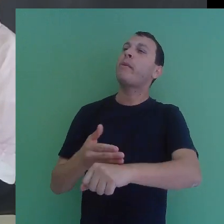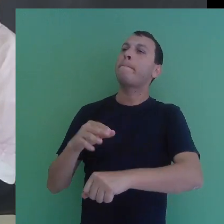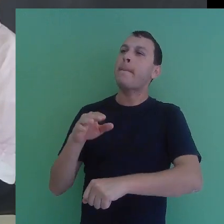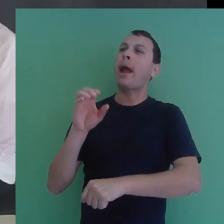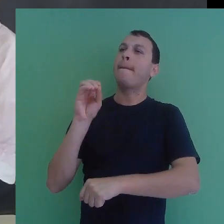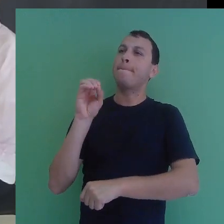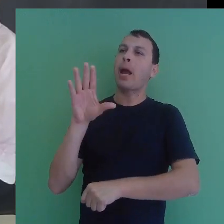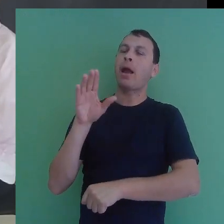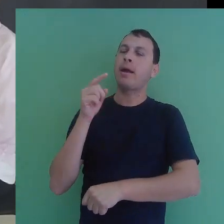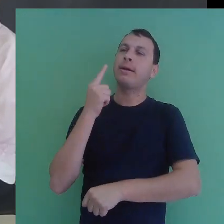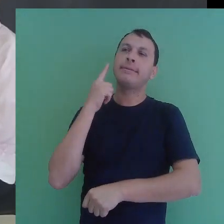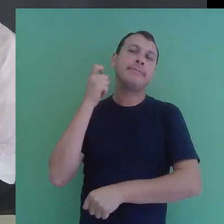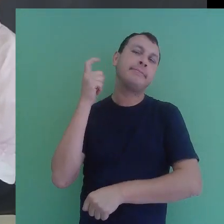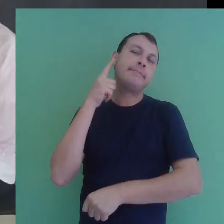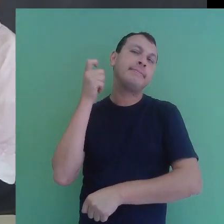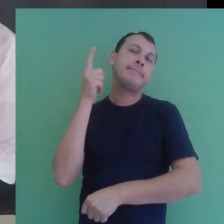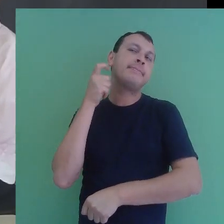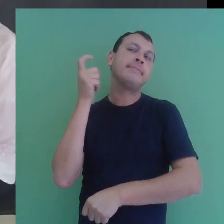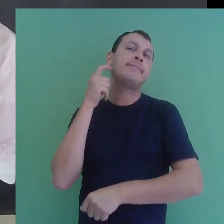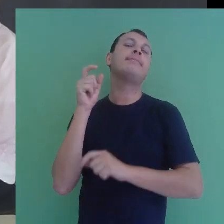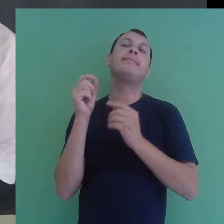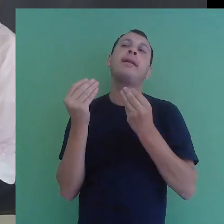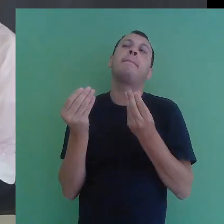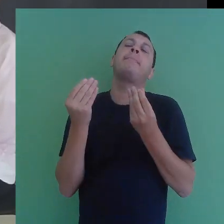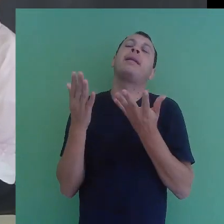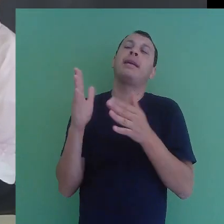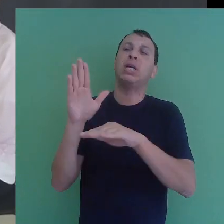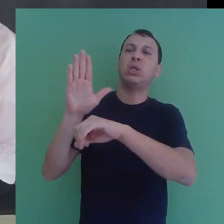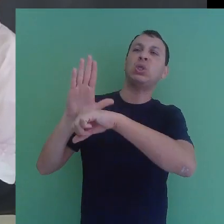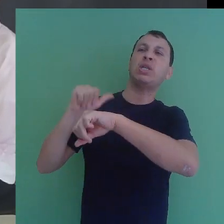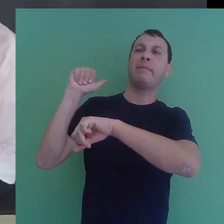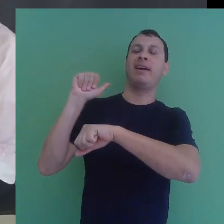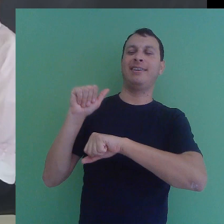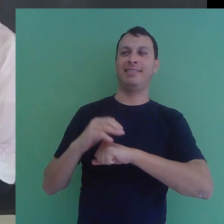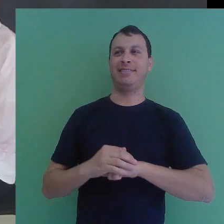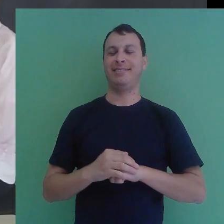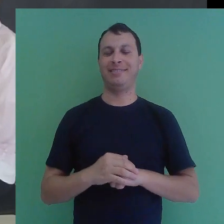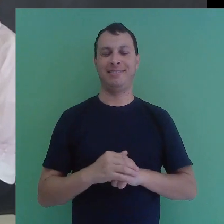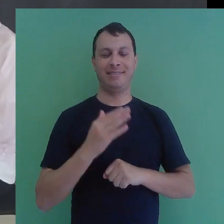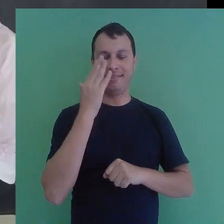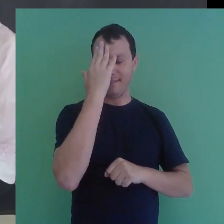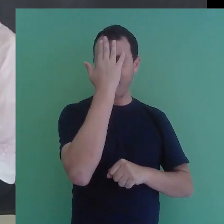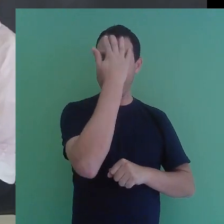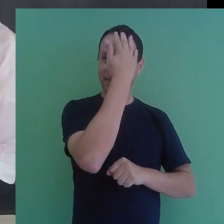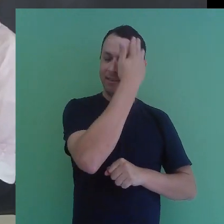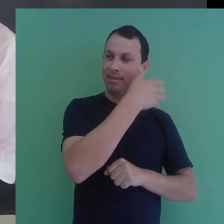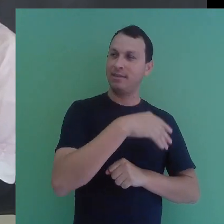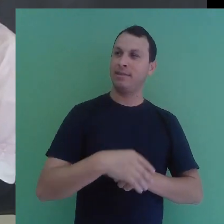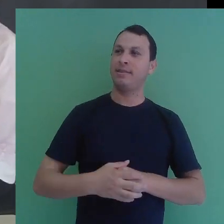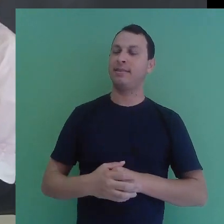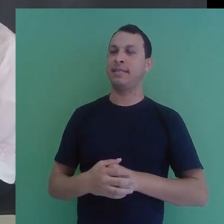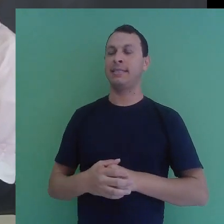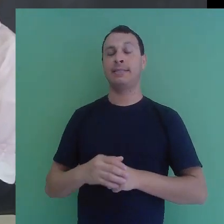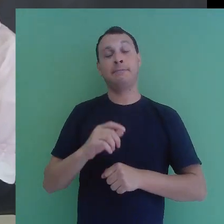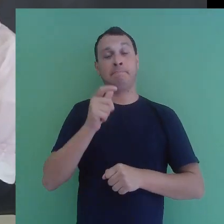né? Daí quando escuta, eu sei que ela tá querendo falar com alguém, aí todo mundo já olha pra ela, assim. E é interessante que em ocasiões,